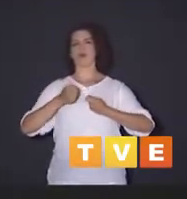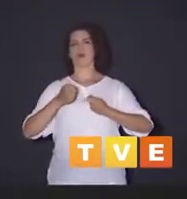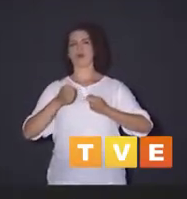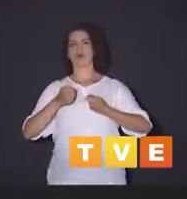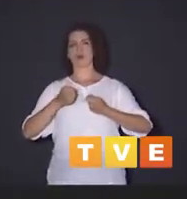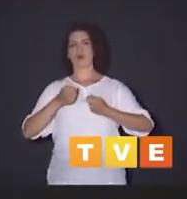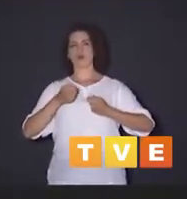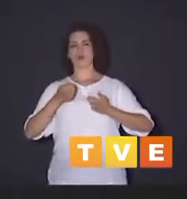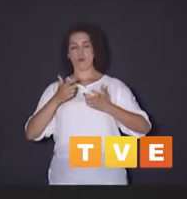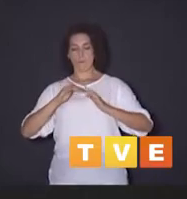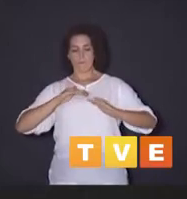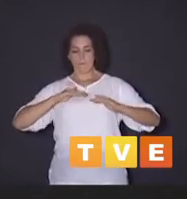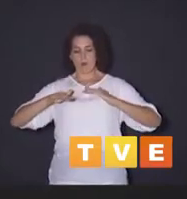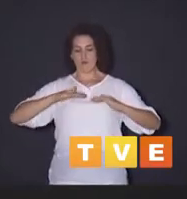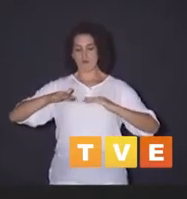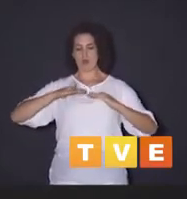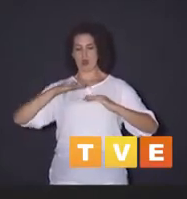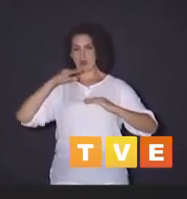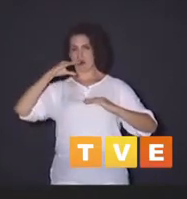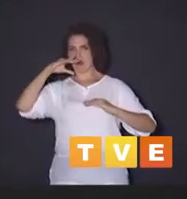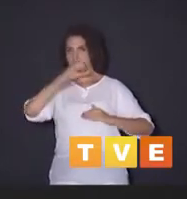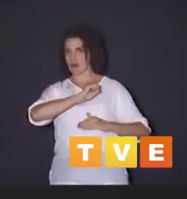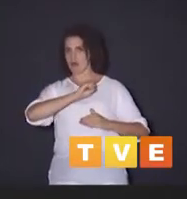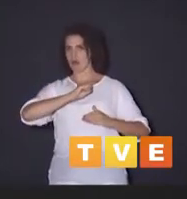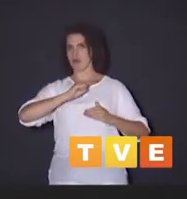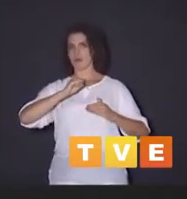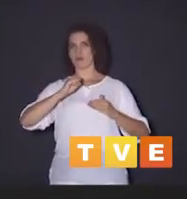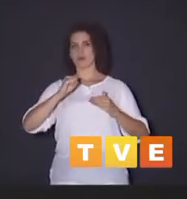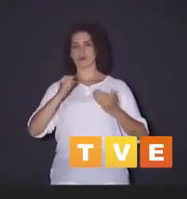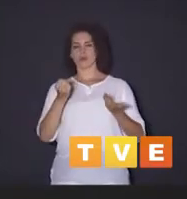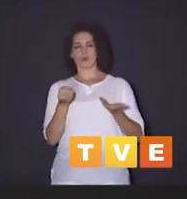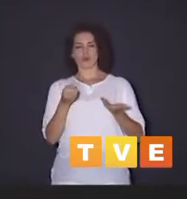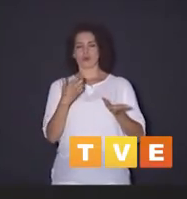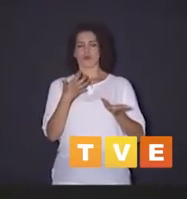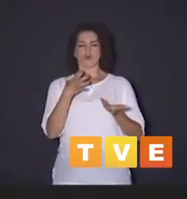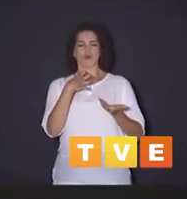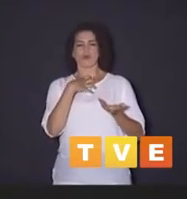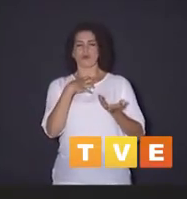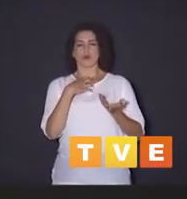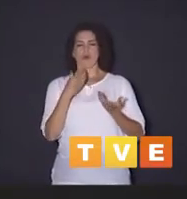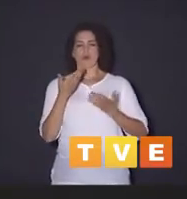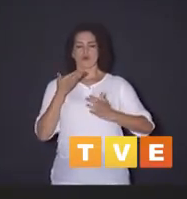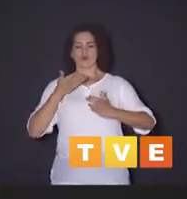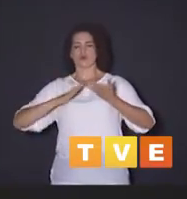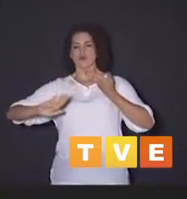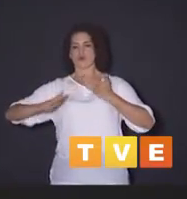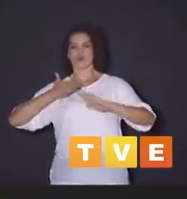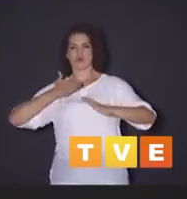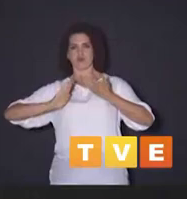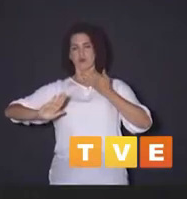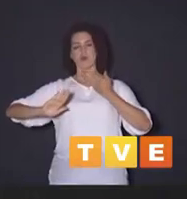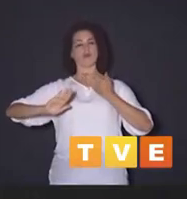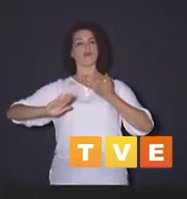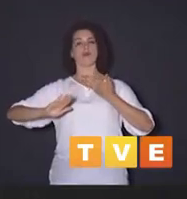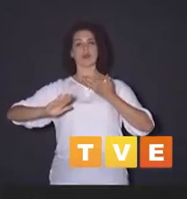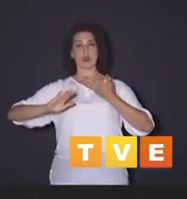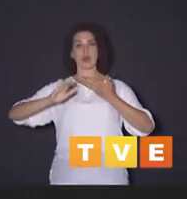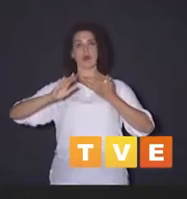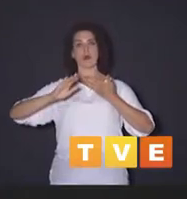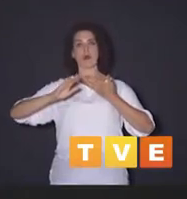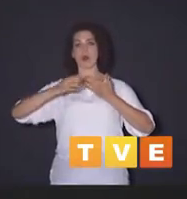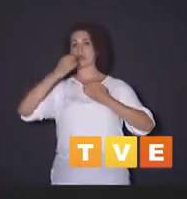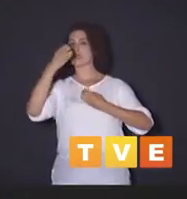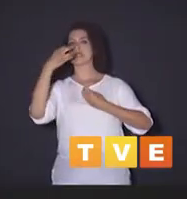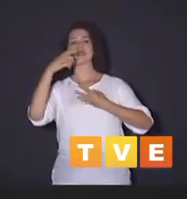de um movimento rápido nenhuma dessas formas de lutas marciais então o que dá esse controle de